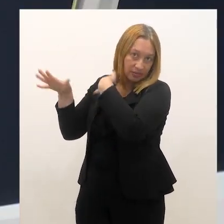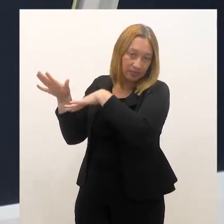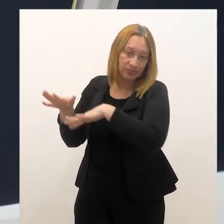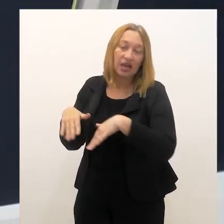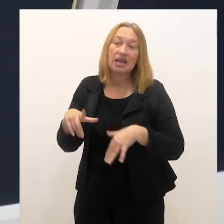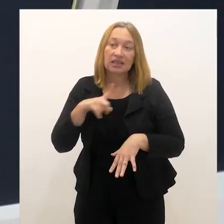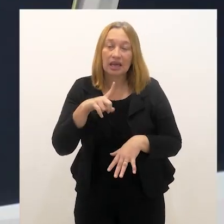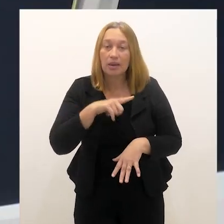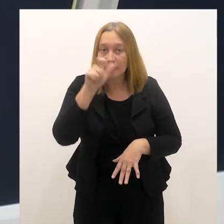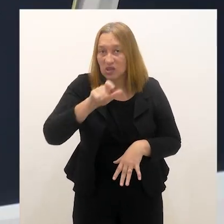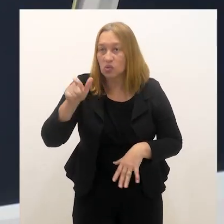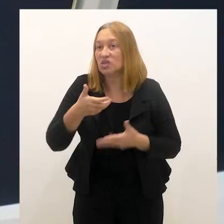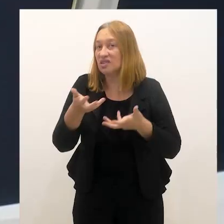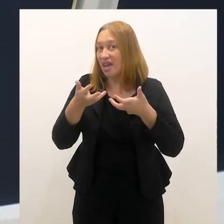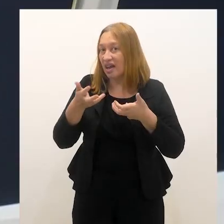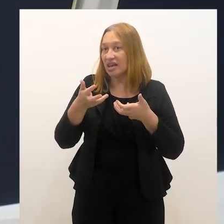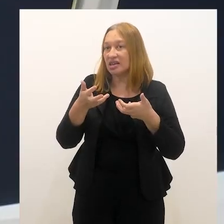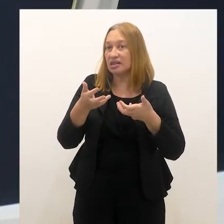Tem gente querendo